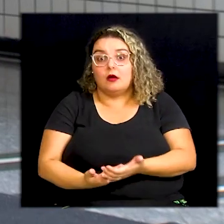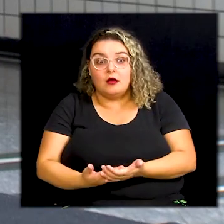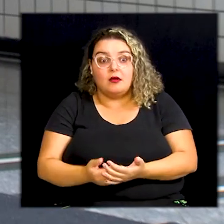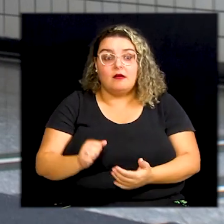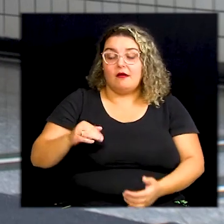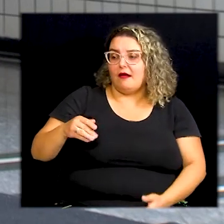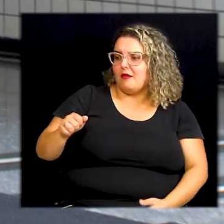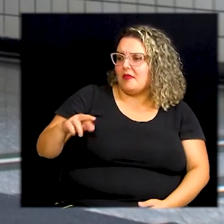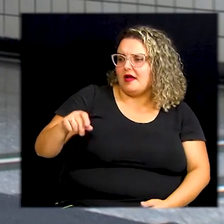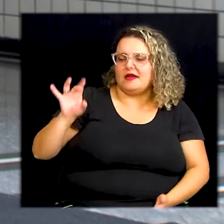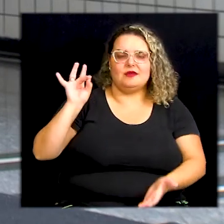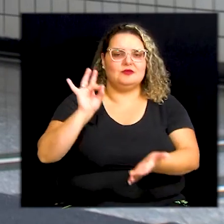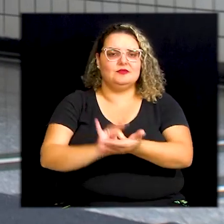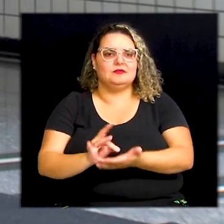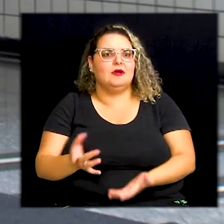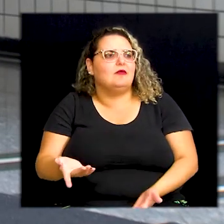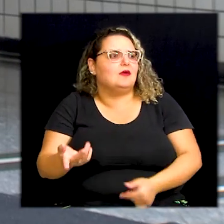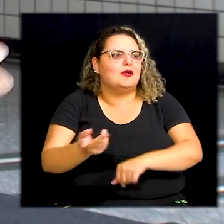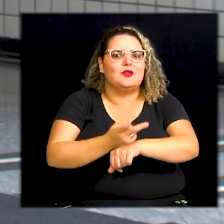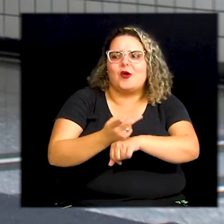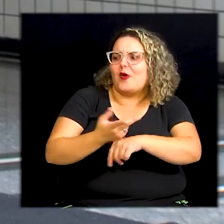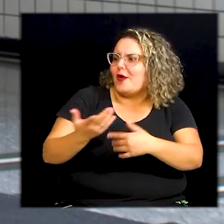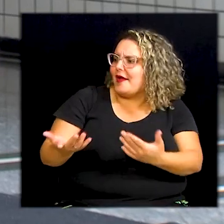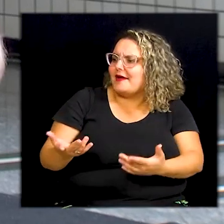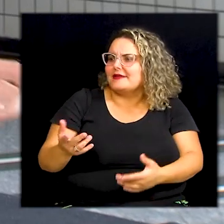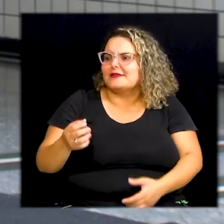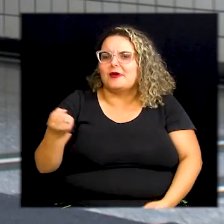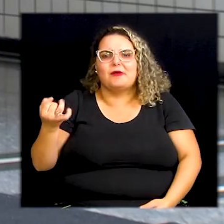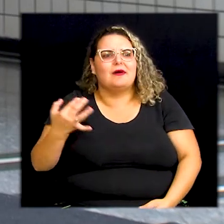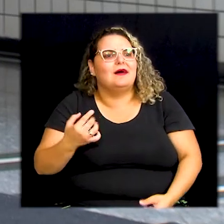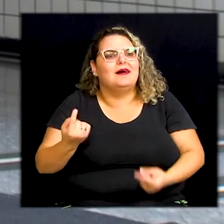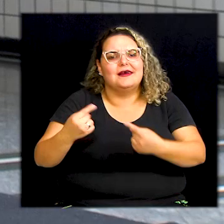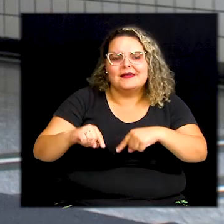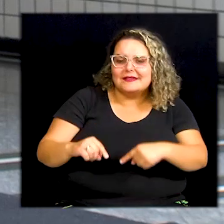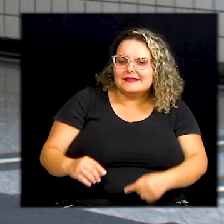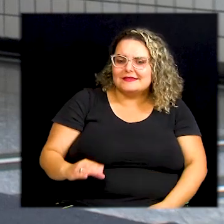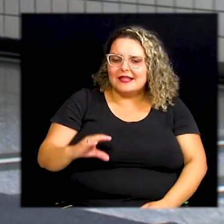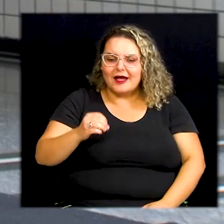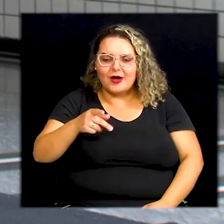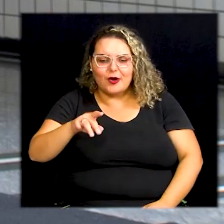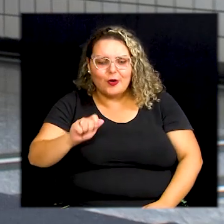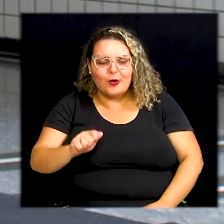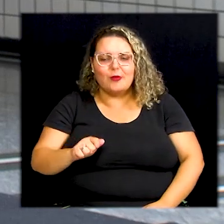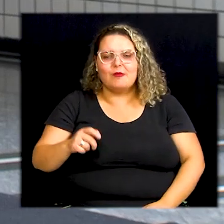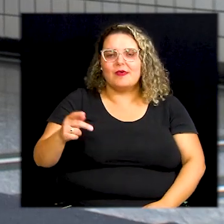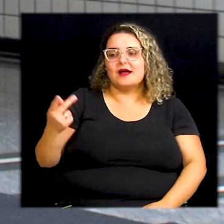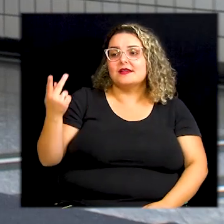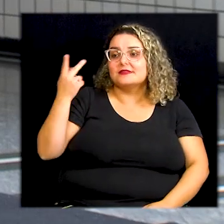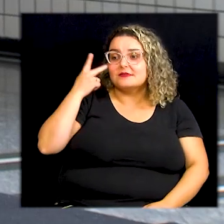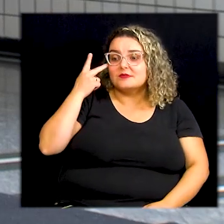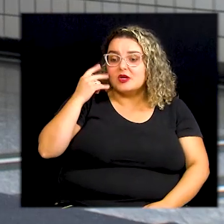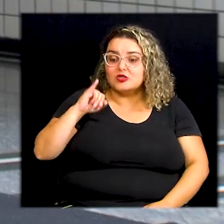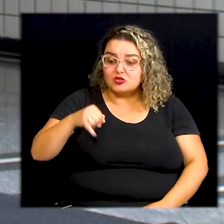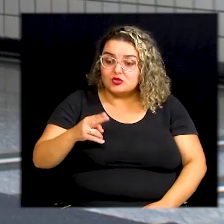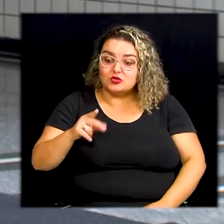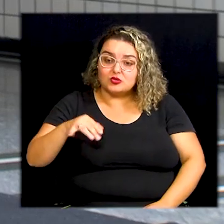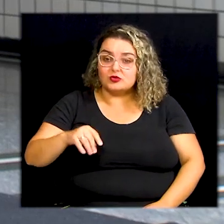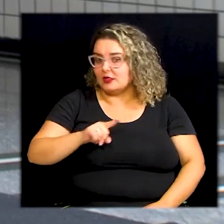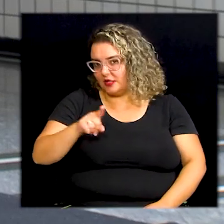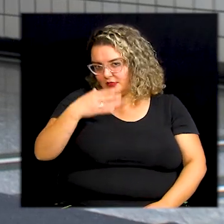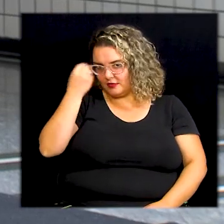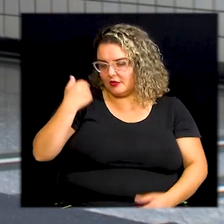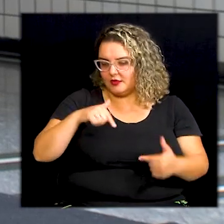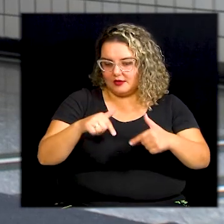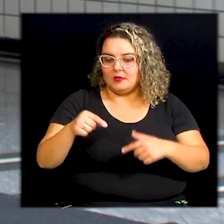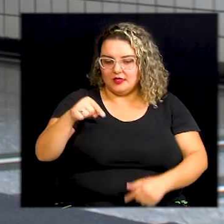mundo, né? Amaral já titular, aí eu já fui buscar, tinha feito quantas partidas pela Copa São Paulo de Futebol Júnior. E eu não esqueço, como eu estava trabalhando